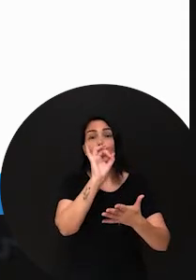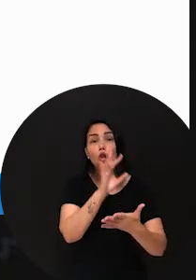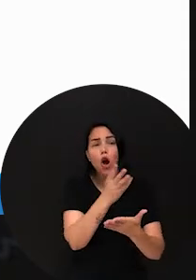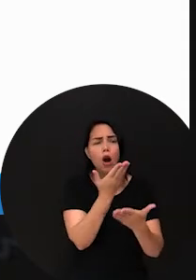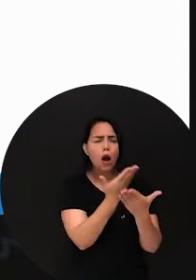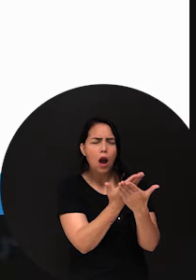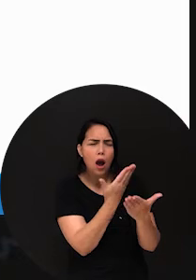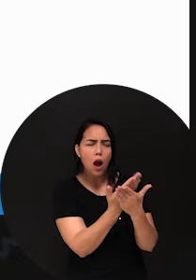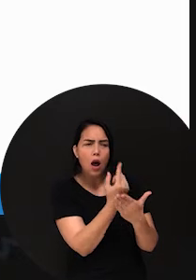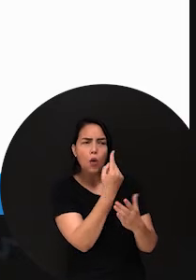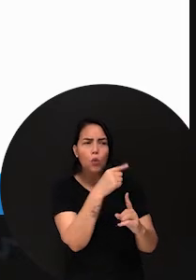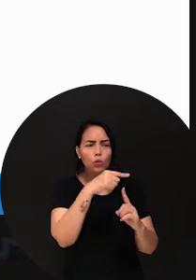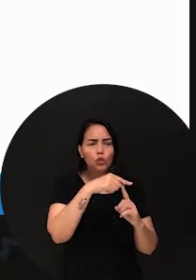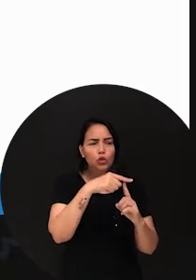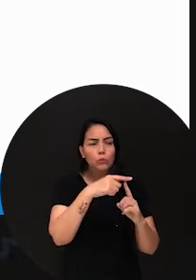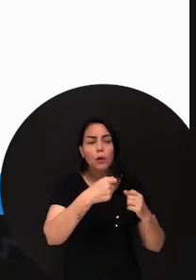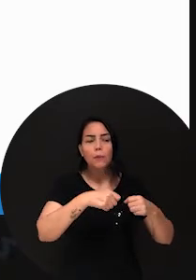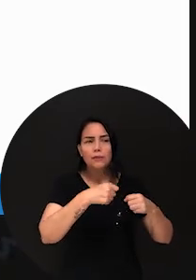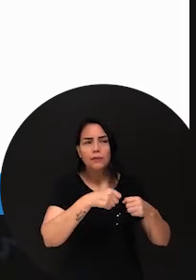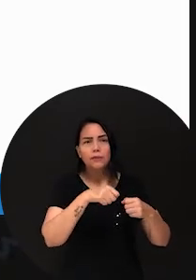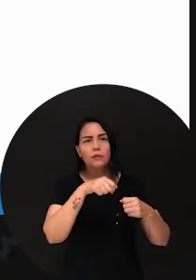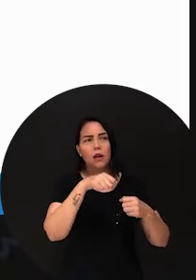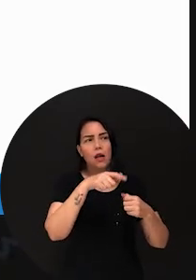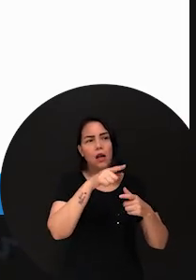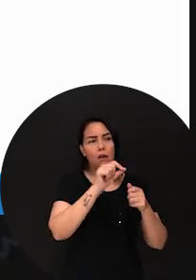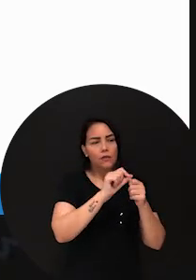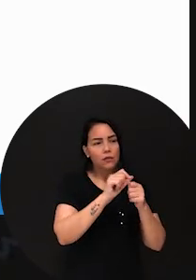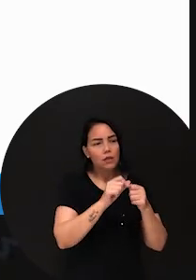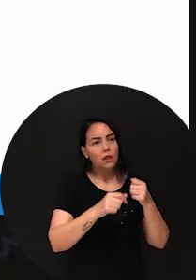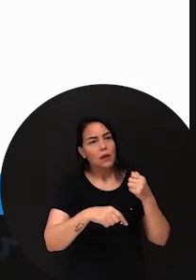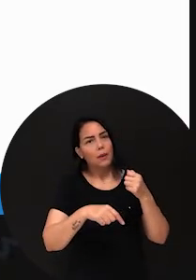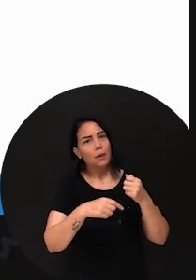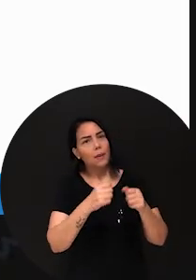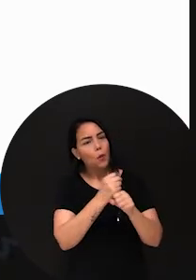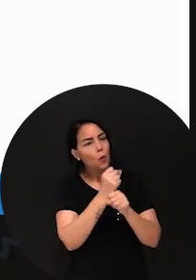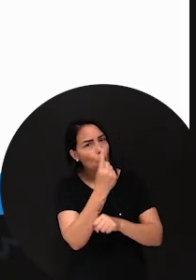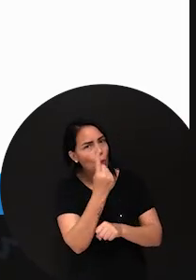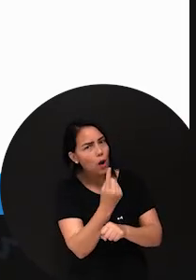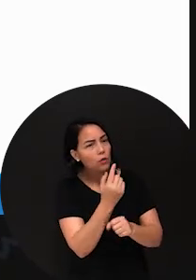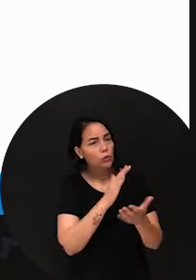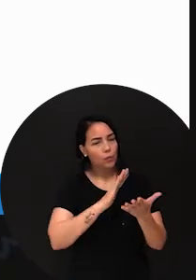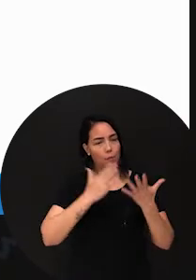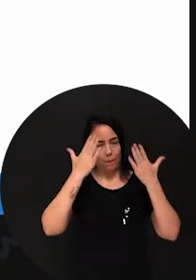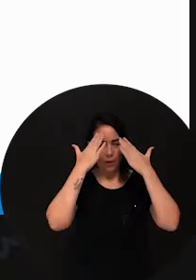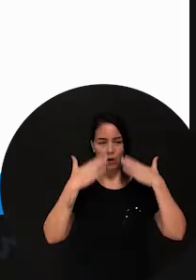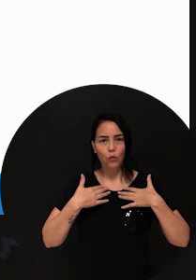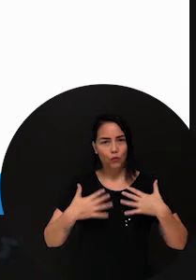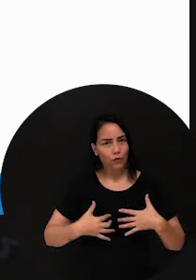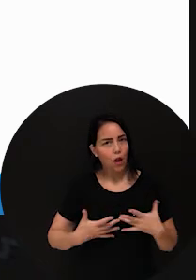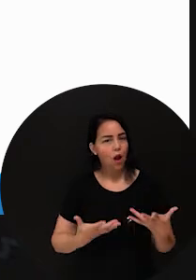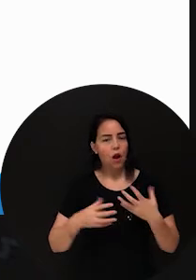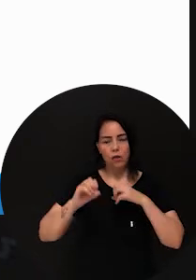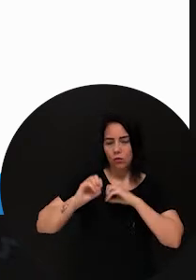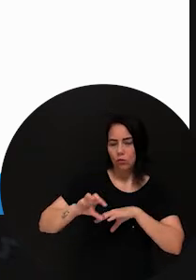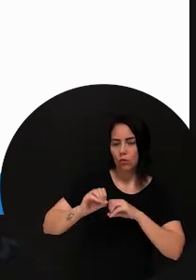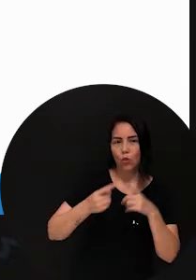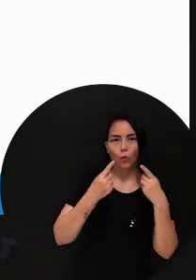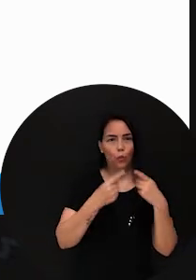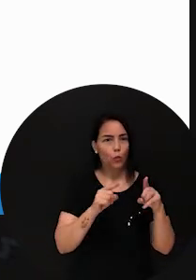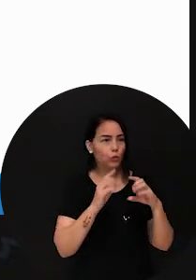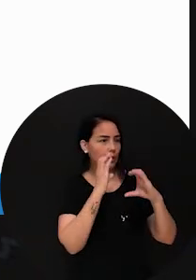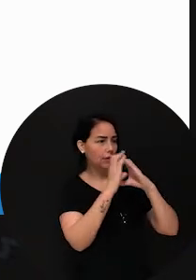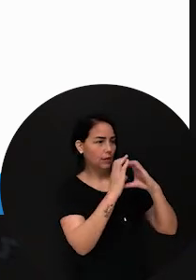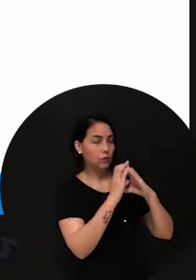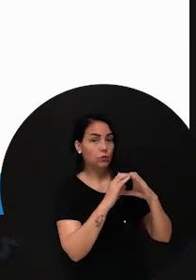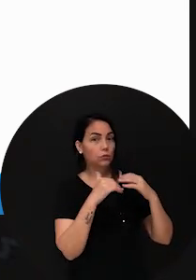dele. Então, ele já tem que saber que ele vai fazer, né, no primeiro ano, percussão corporal, educação musical, canto